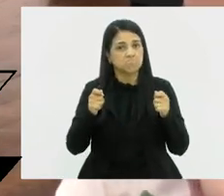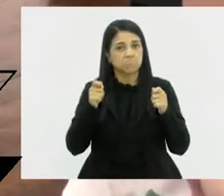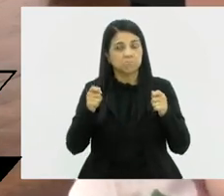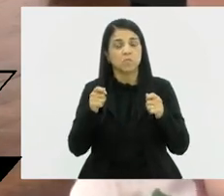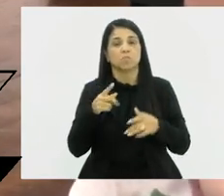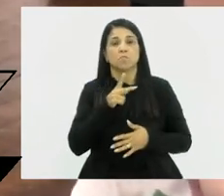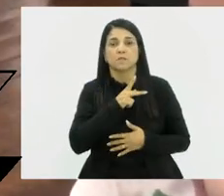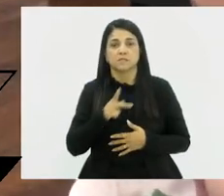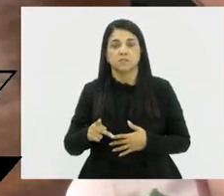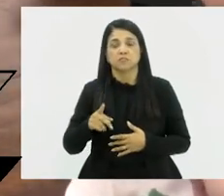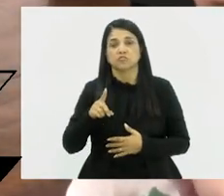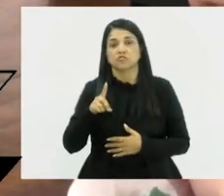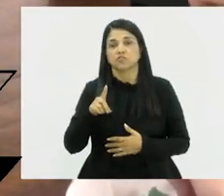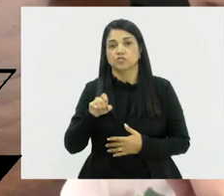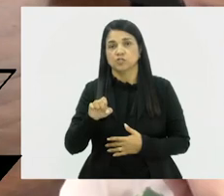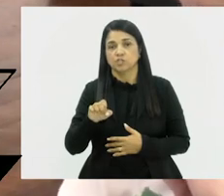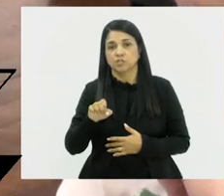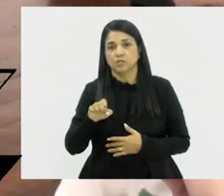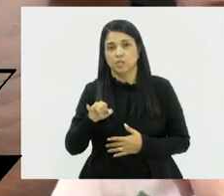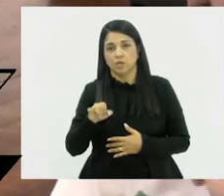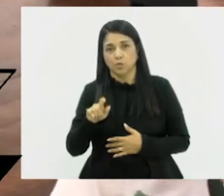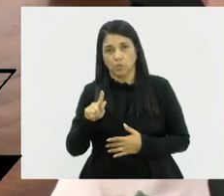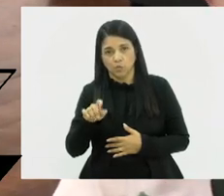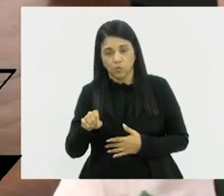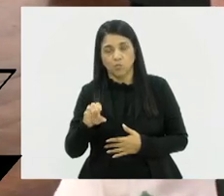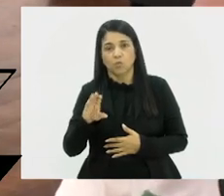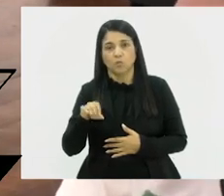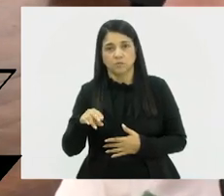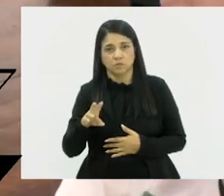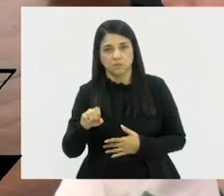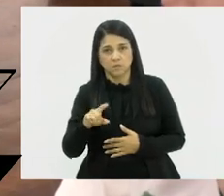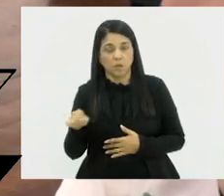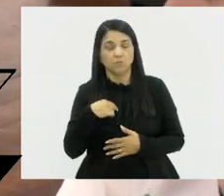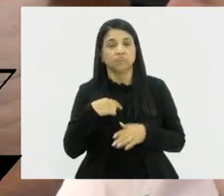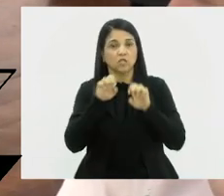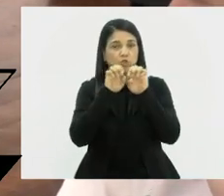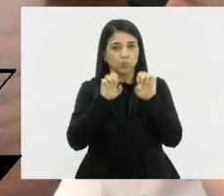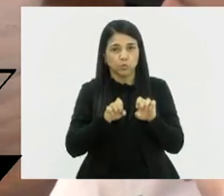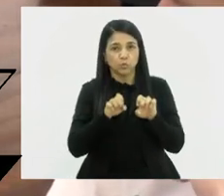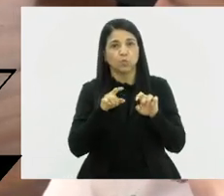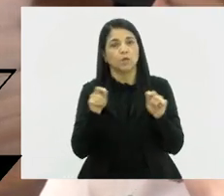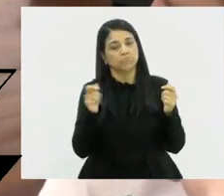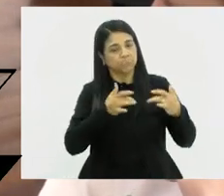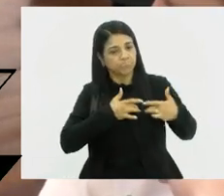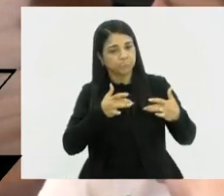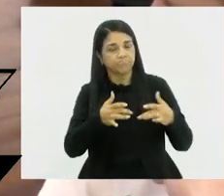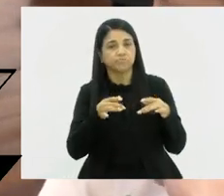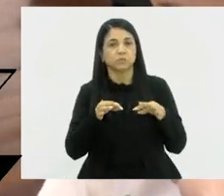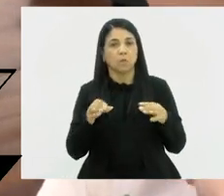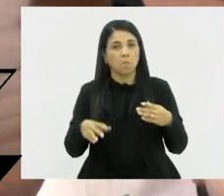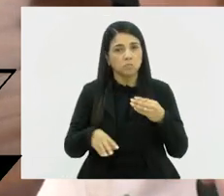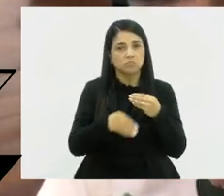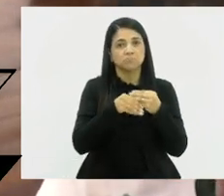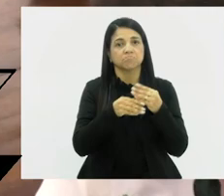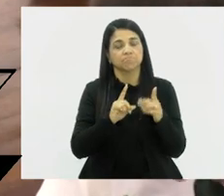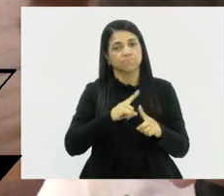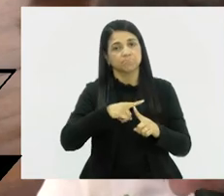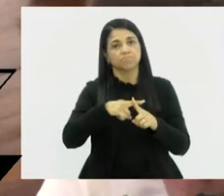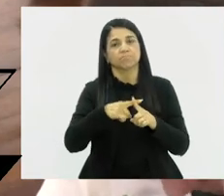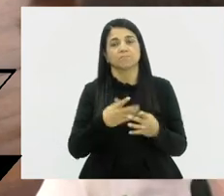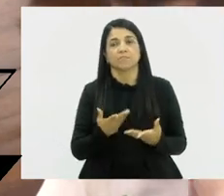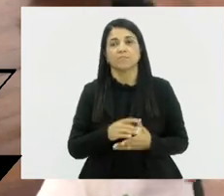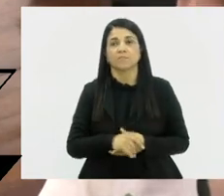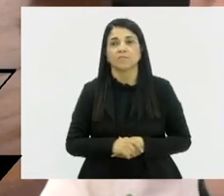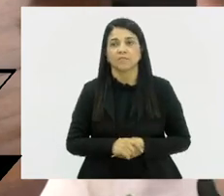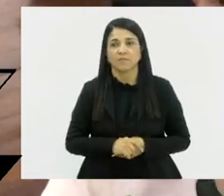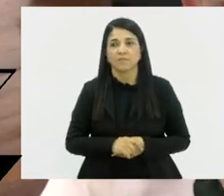Dr. Diogo Alves da Conceição, colocando nossa estrutura, né, à disposição daquilo que puder somar dentro das nossas competências.